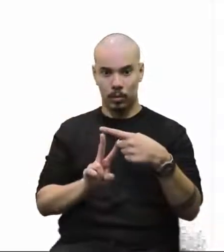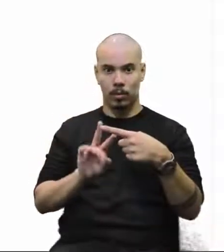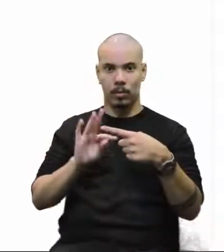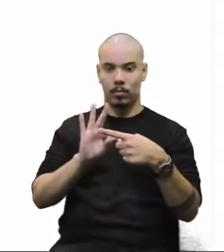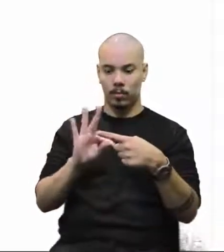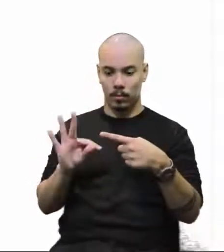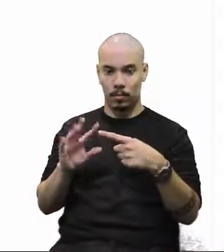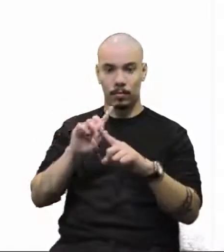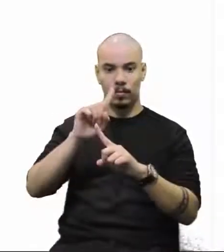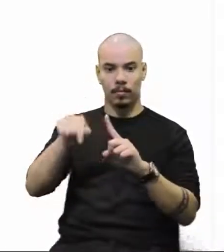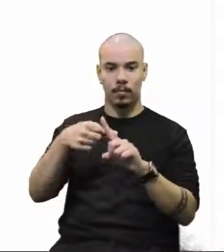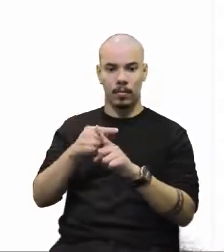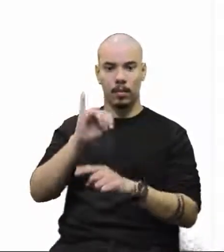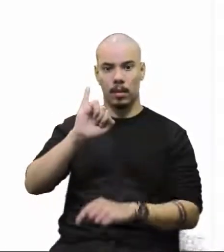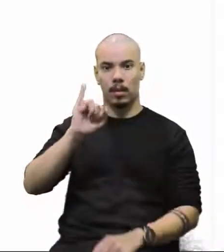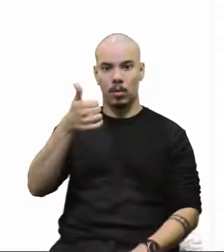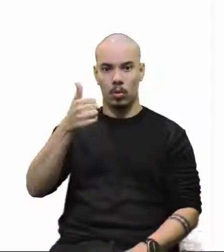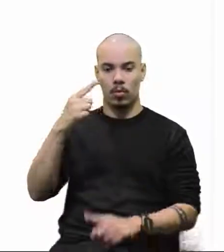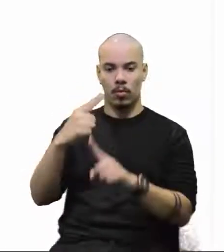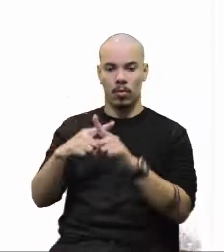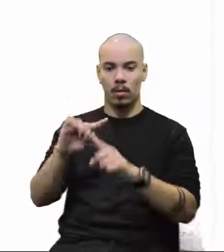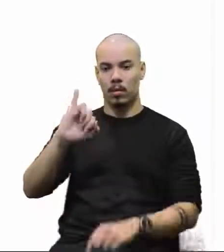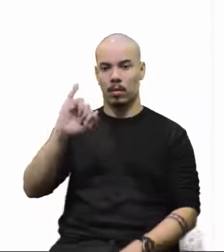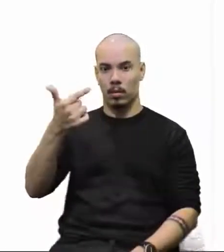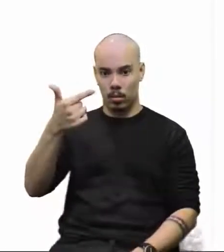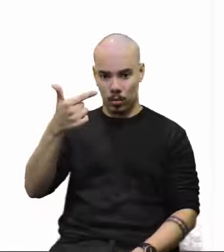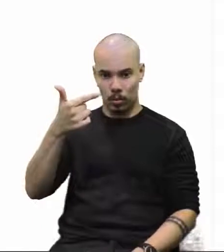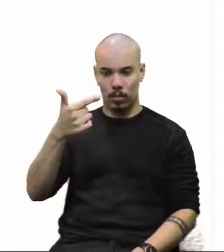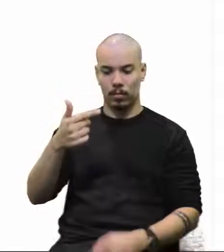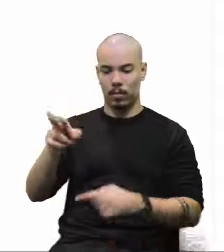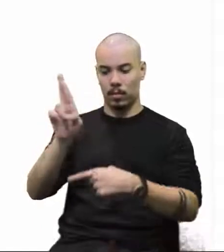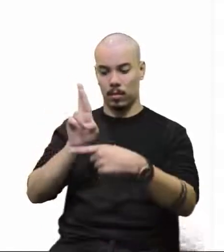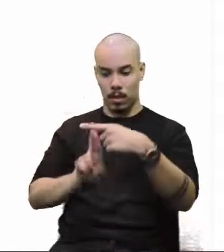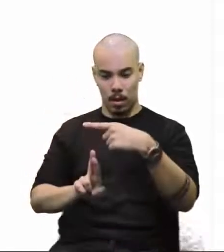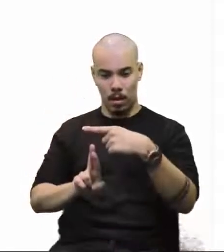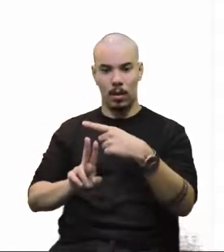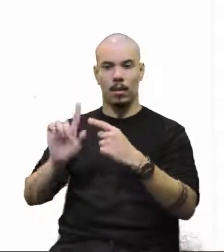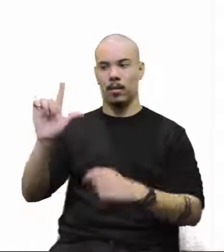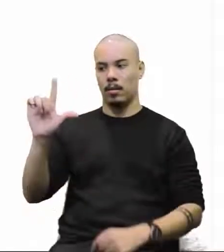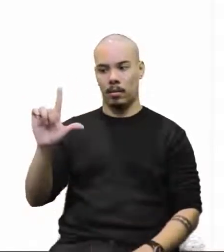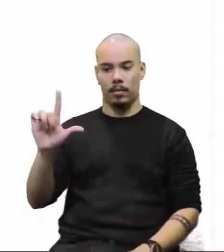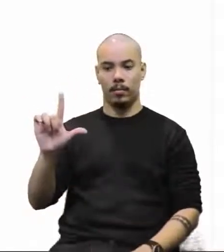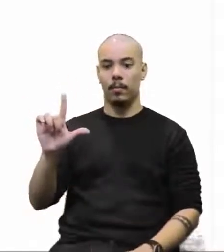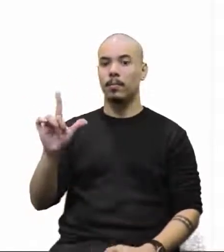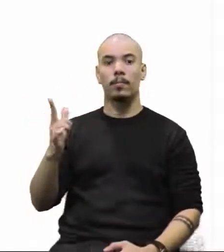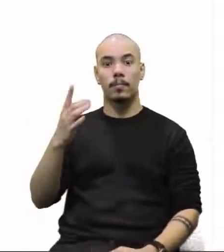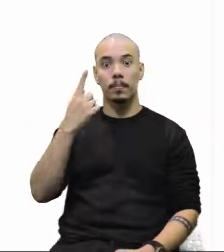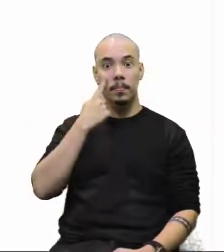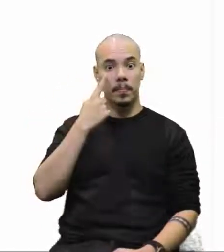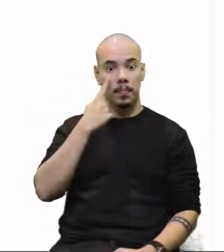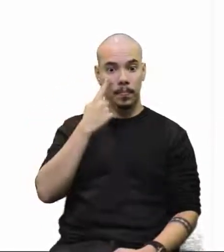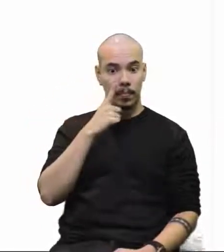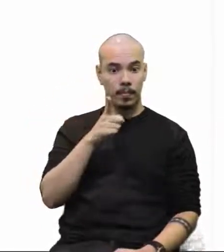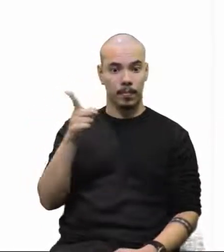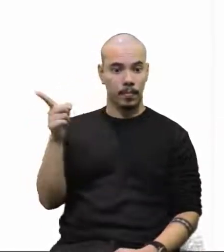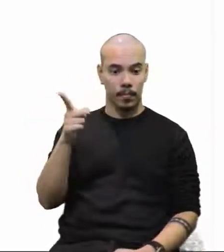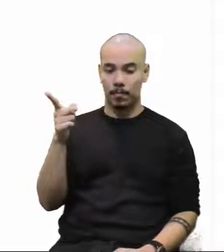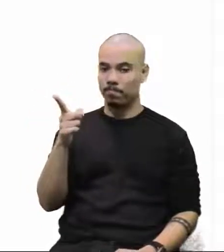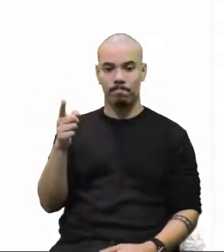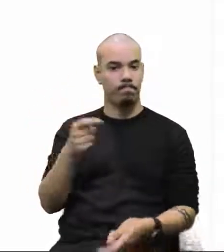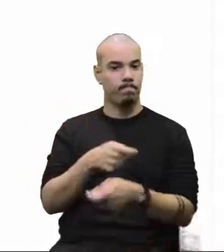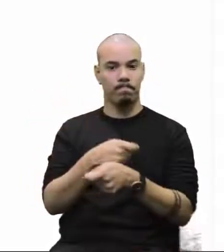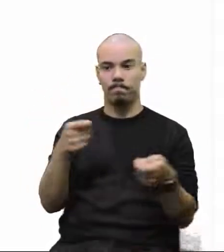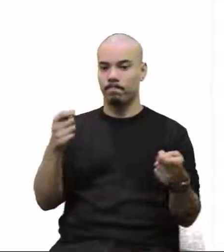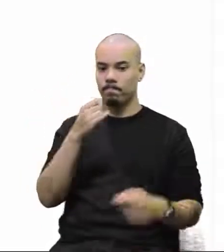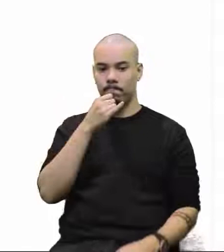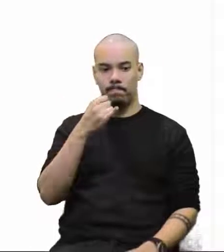1 e 2 sobre R vezes L, que é o comprimento, né? Observando que a corrente 2 não origina